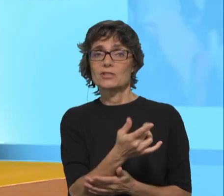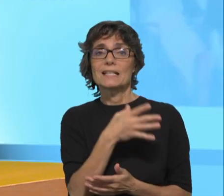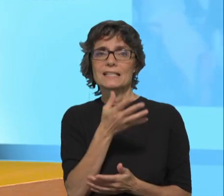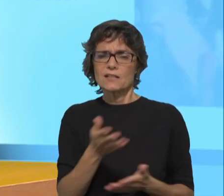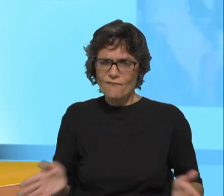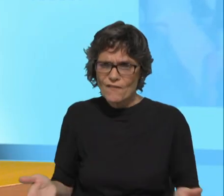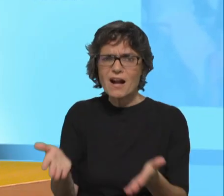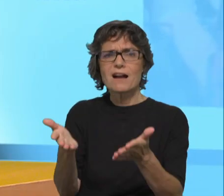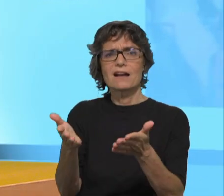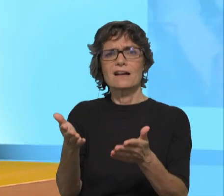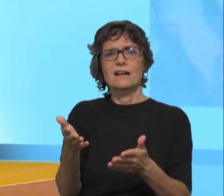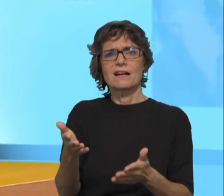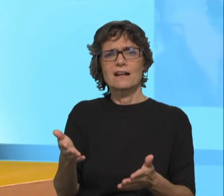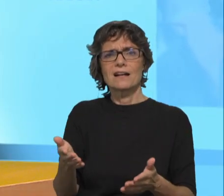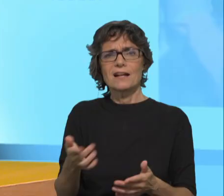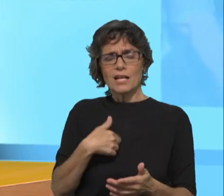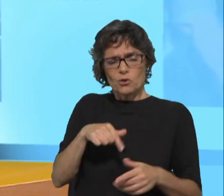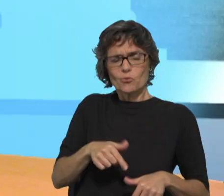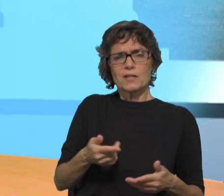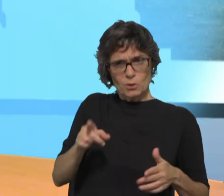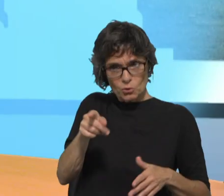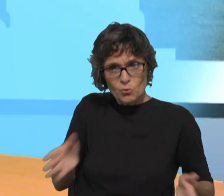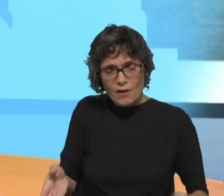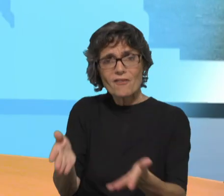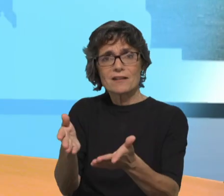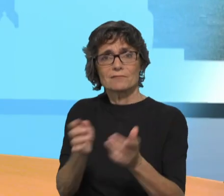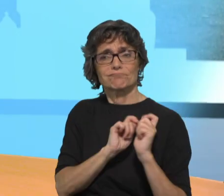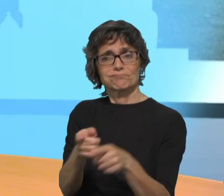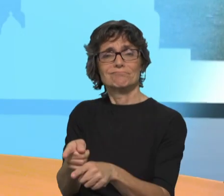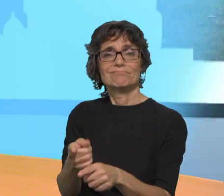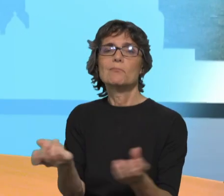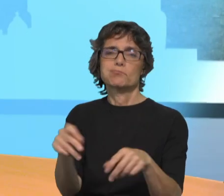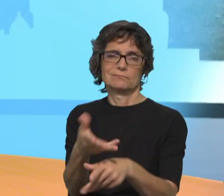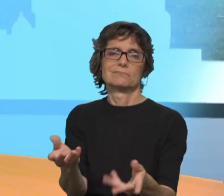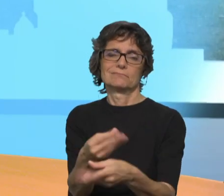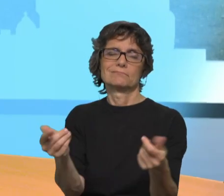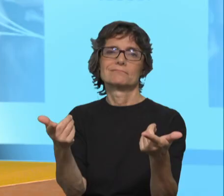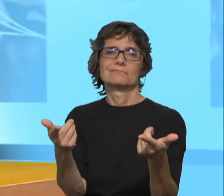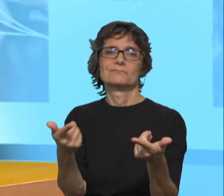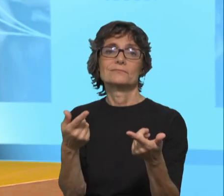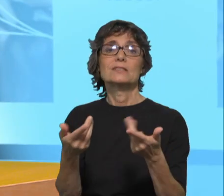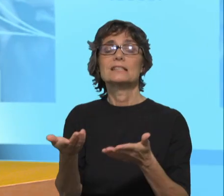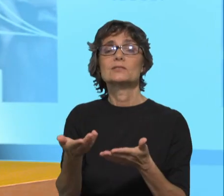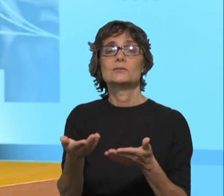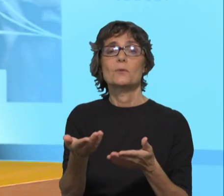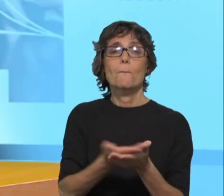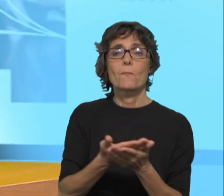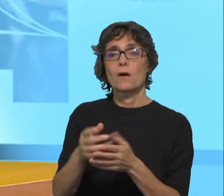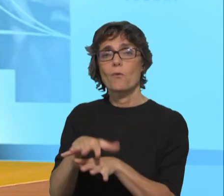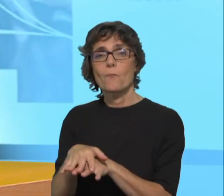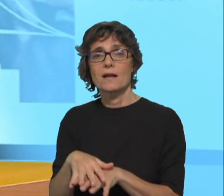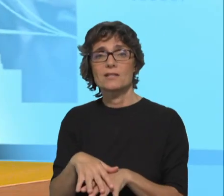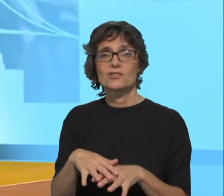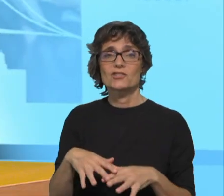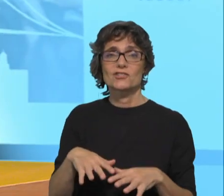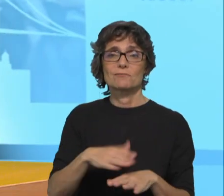coragem, fazendo perceber que as coisas iam acontecer. E aconteceram. E aconteceu esta multiplicação dos pães, que também é